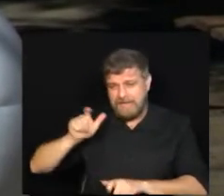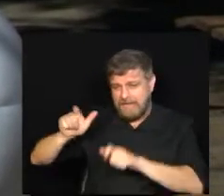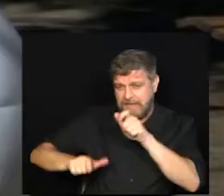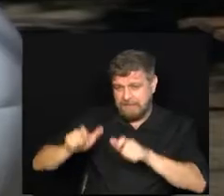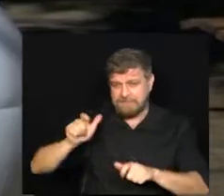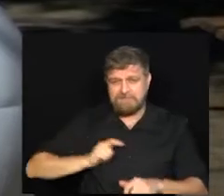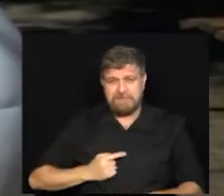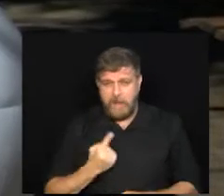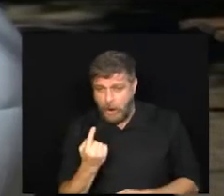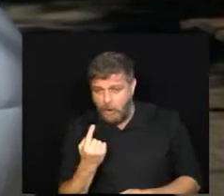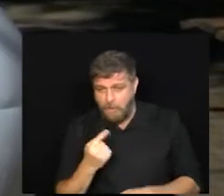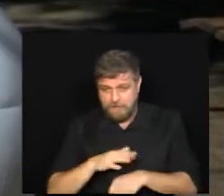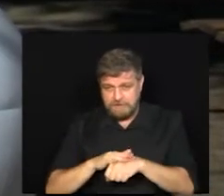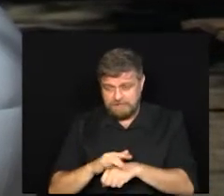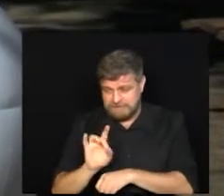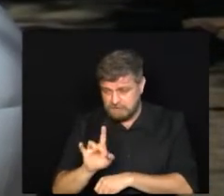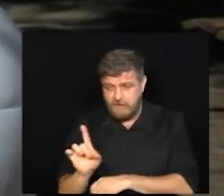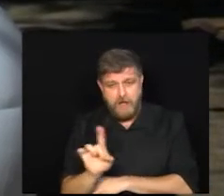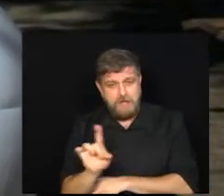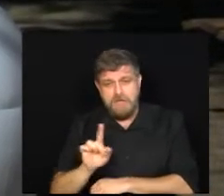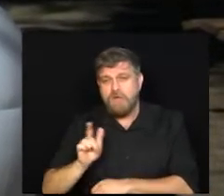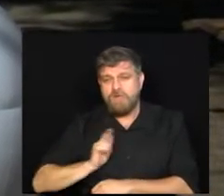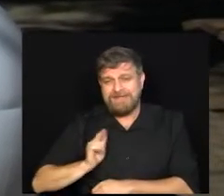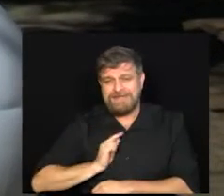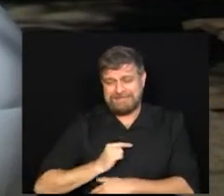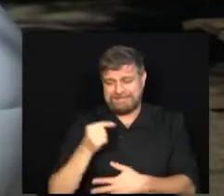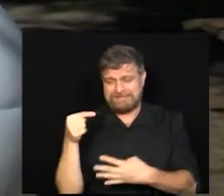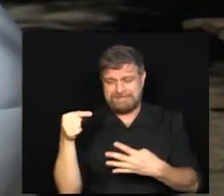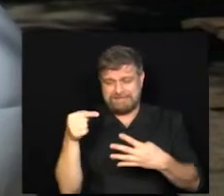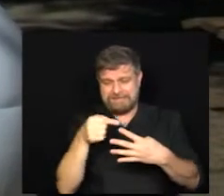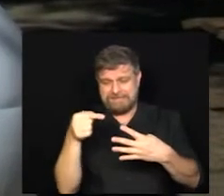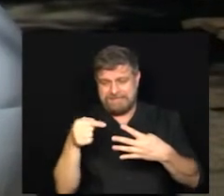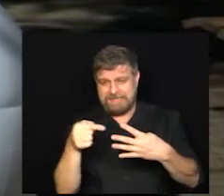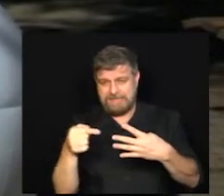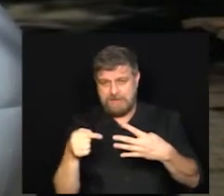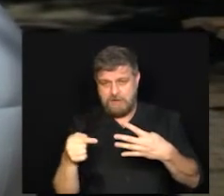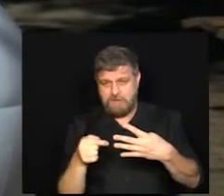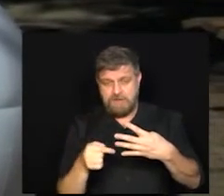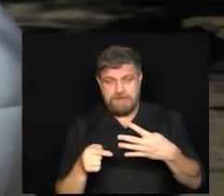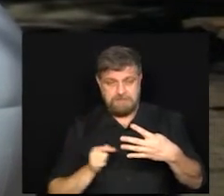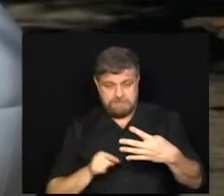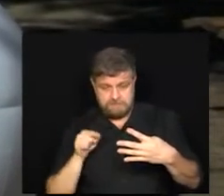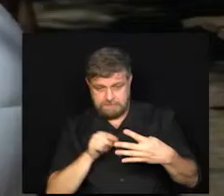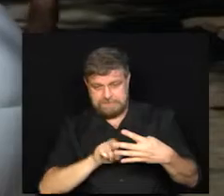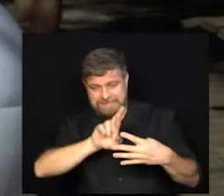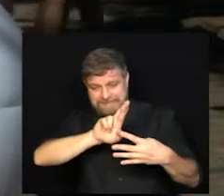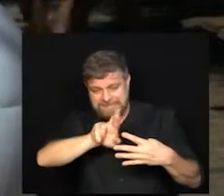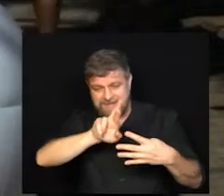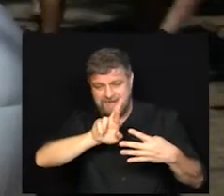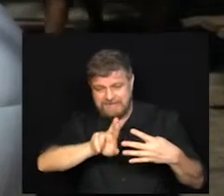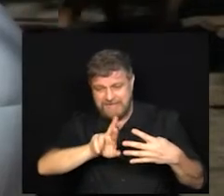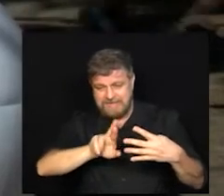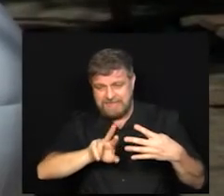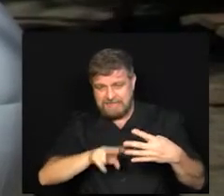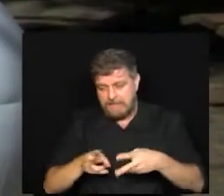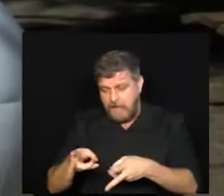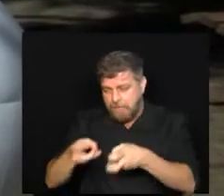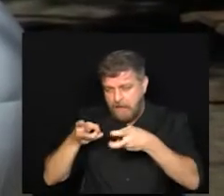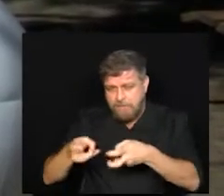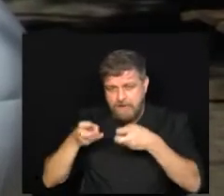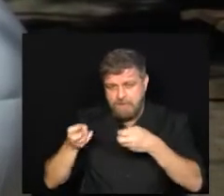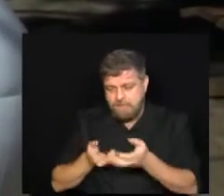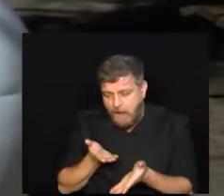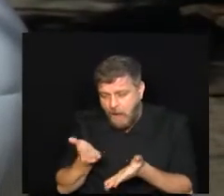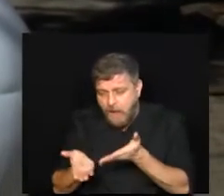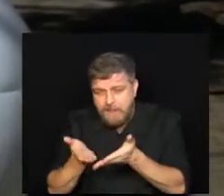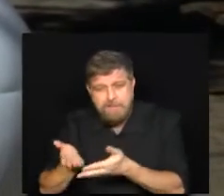é tudo uma coisa só. E na verdade, leucemia a gente tem 4 subtipos que são diferentes, inclusive os sintomas, os diagnósticos e